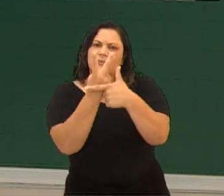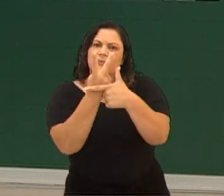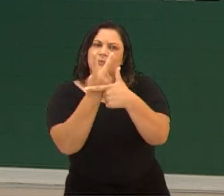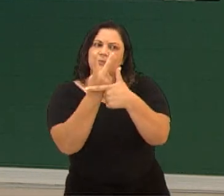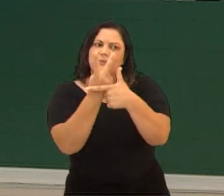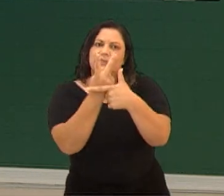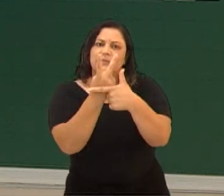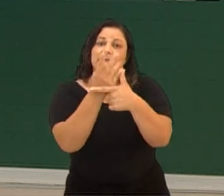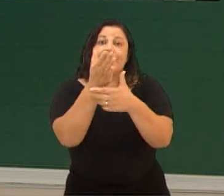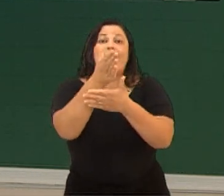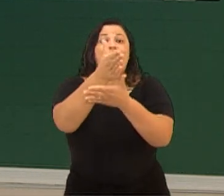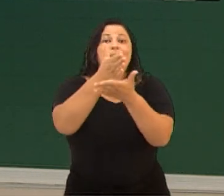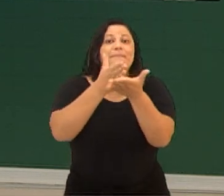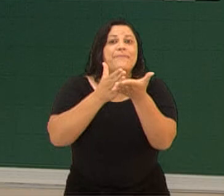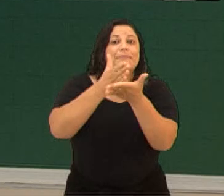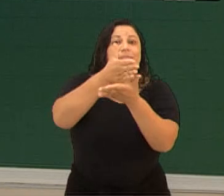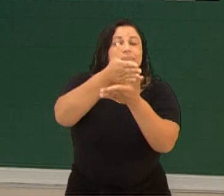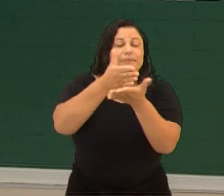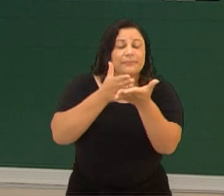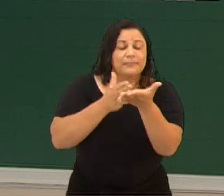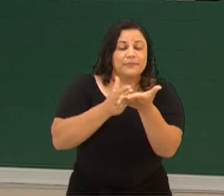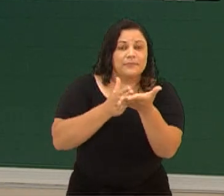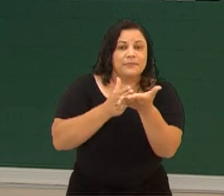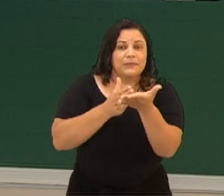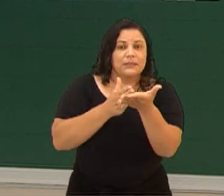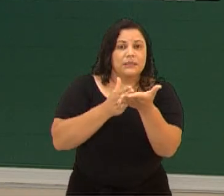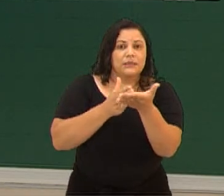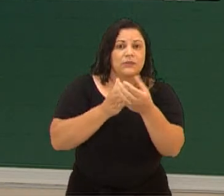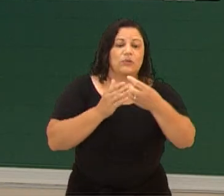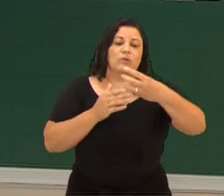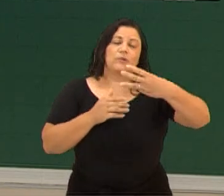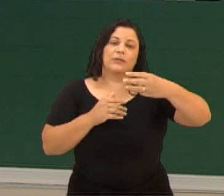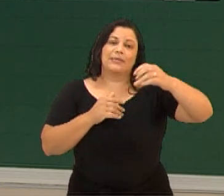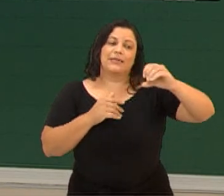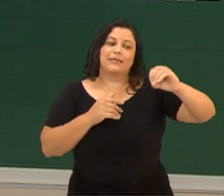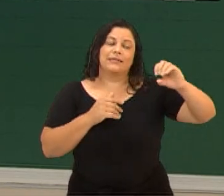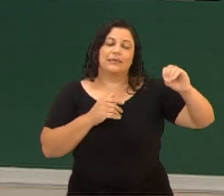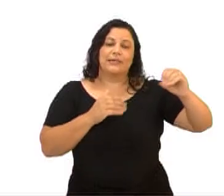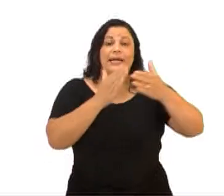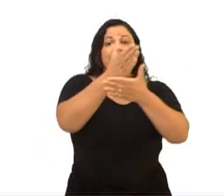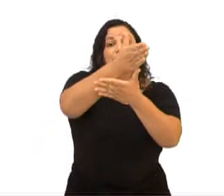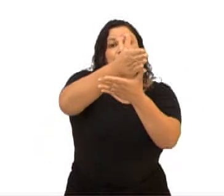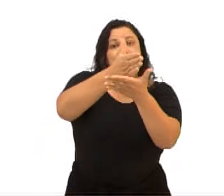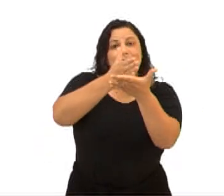a metade. Qual é a metade de 300? Olha lá,